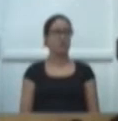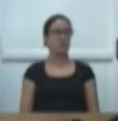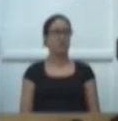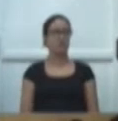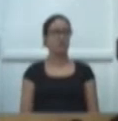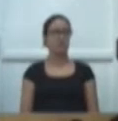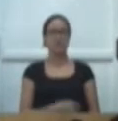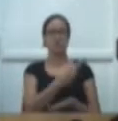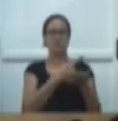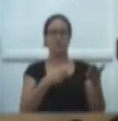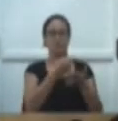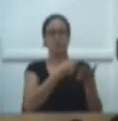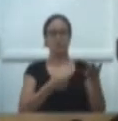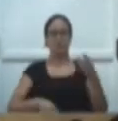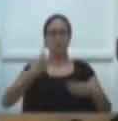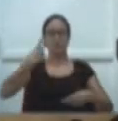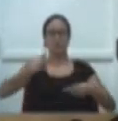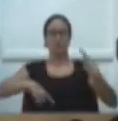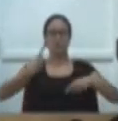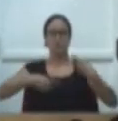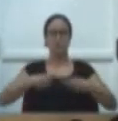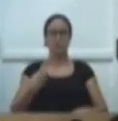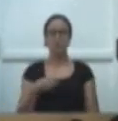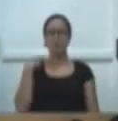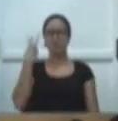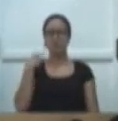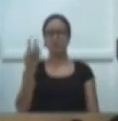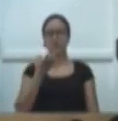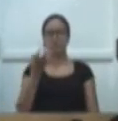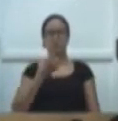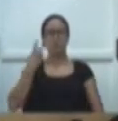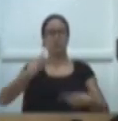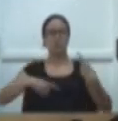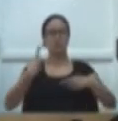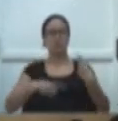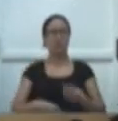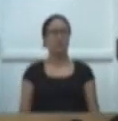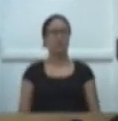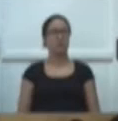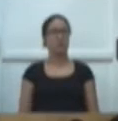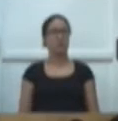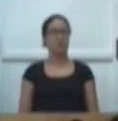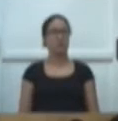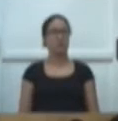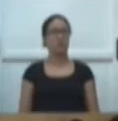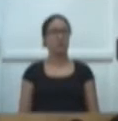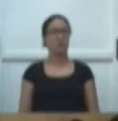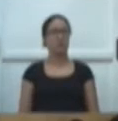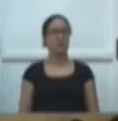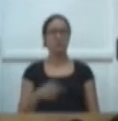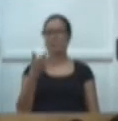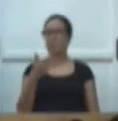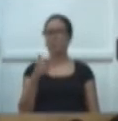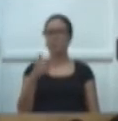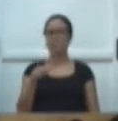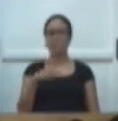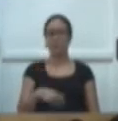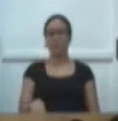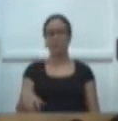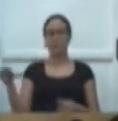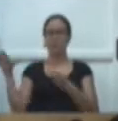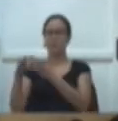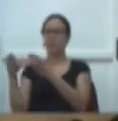O requerimento está em discussão. Algum vereador deseja discutir? Não havendo, encaminhe-se